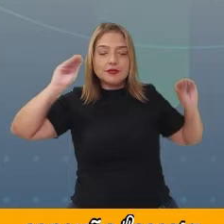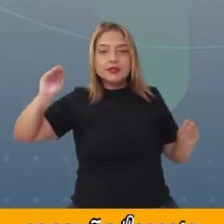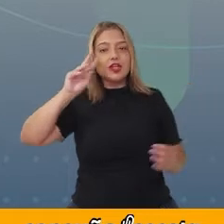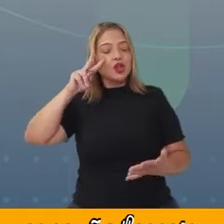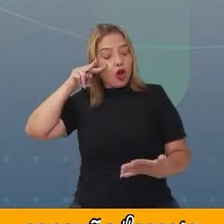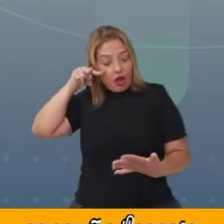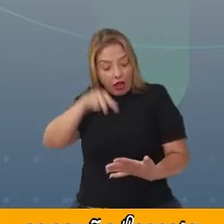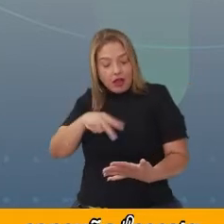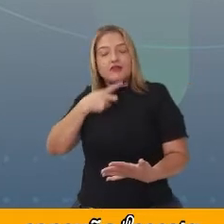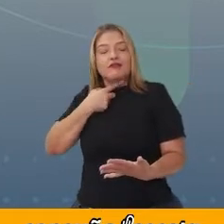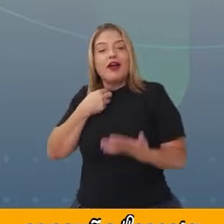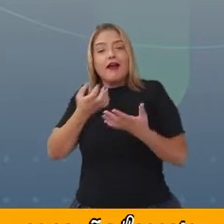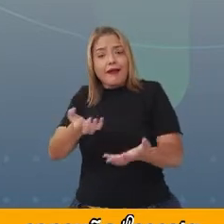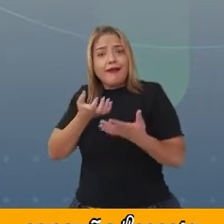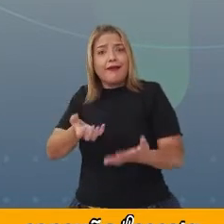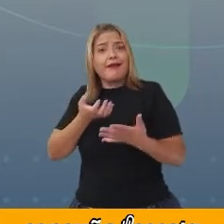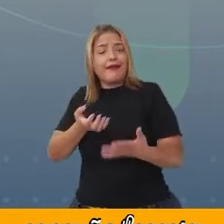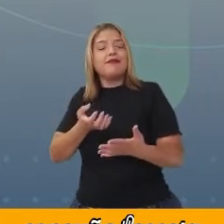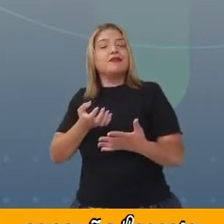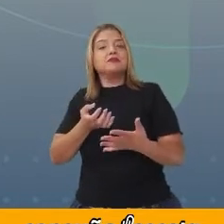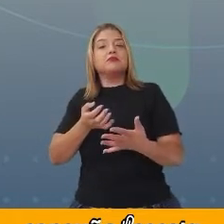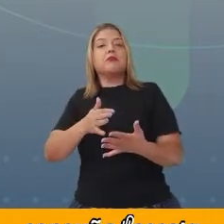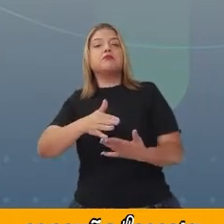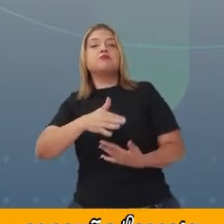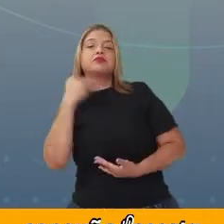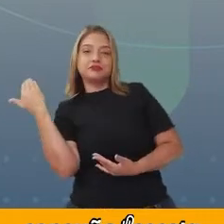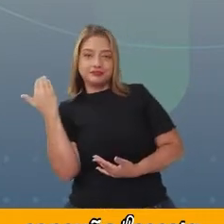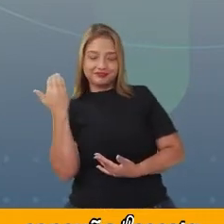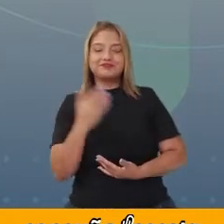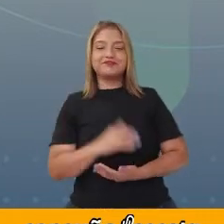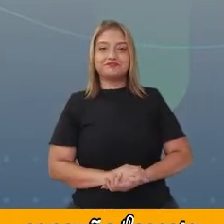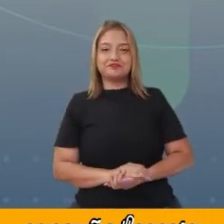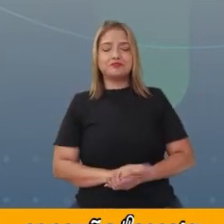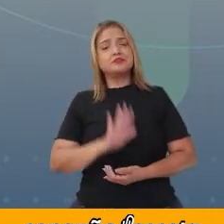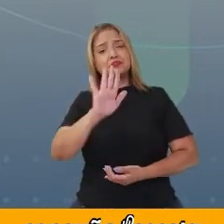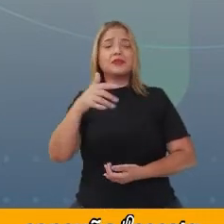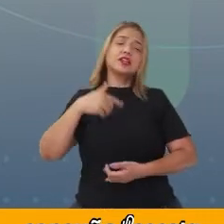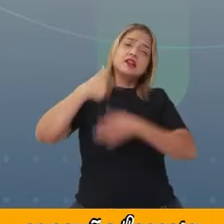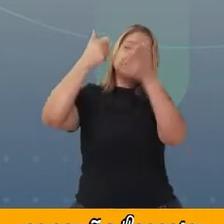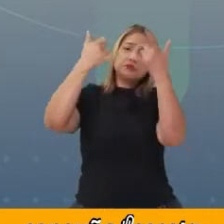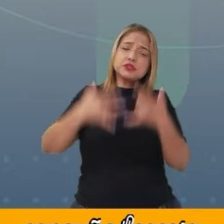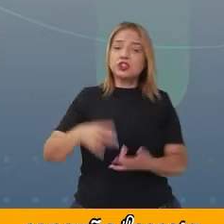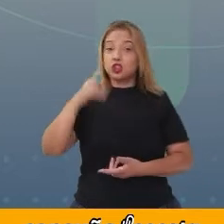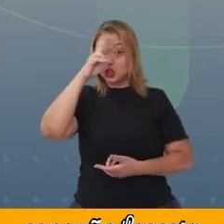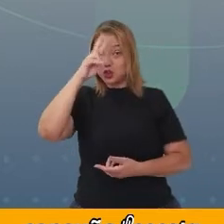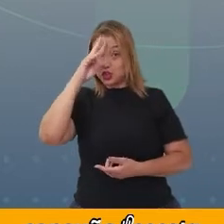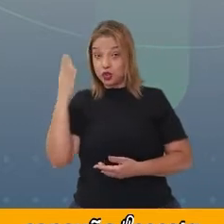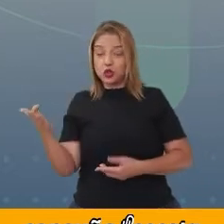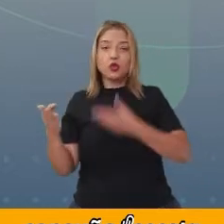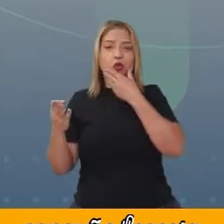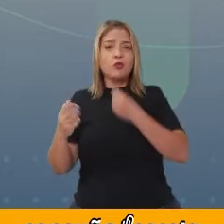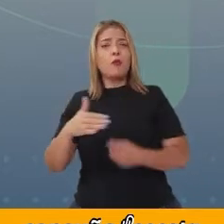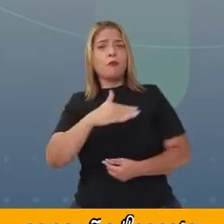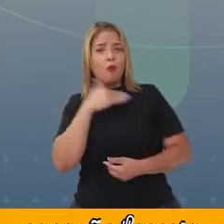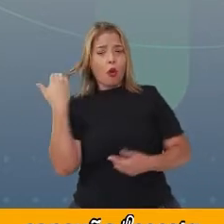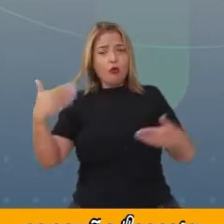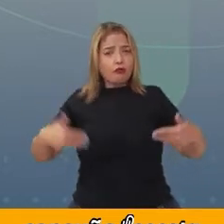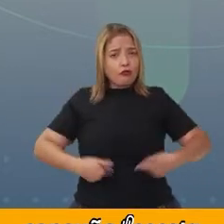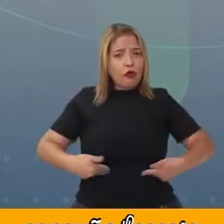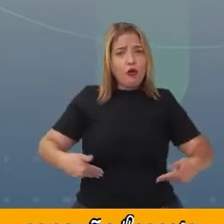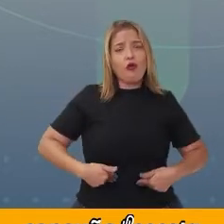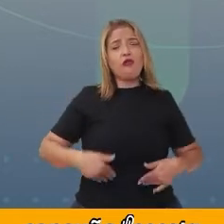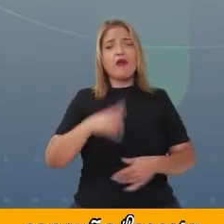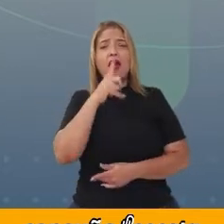amado. Olha só, falando nessa história de Narciso, que acabou morrendo de fome e sede por